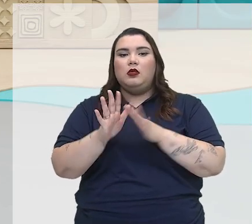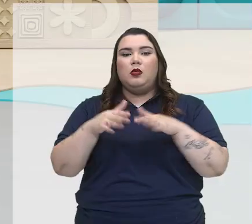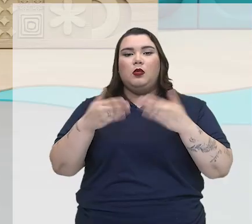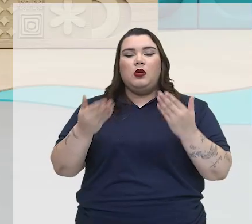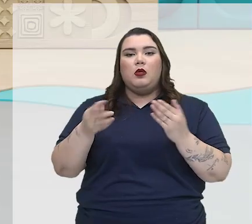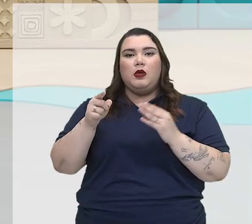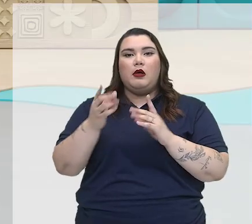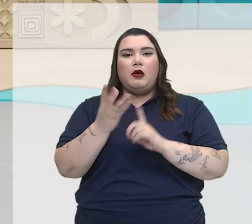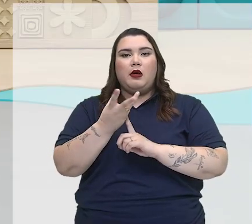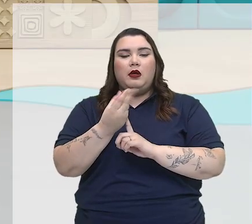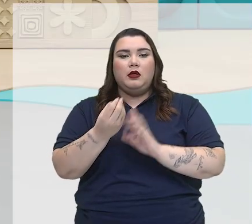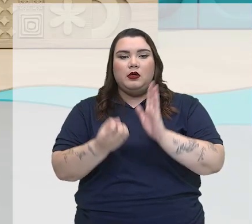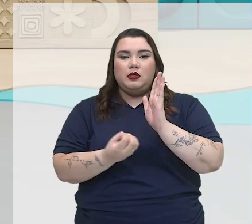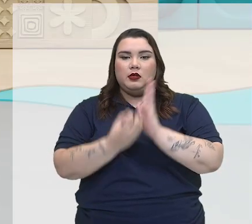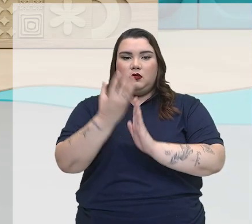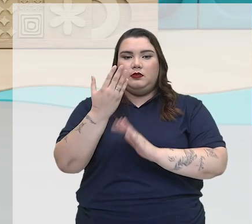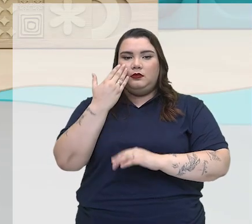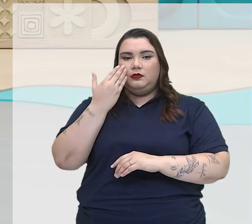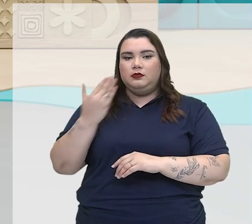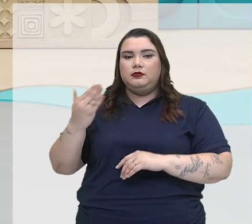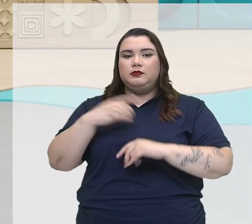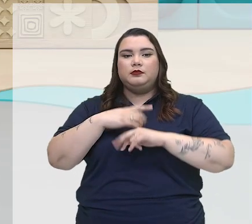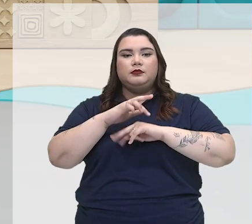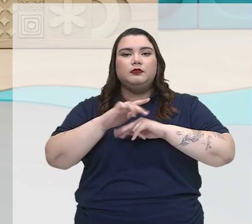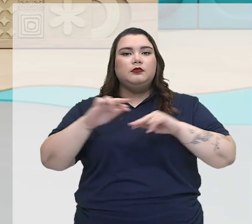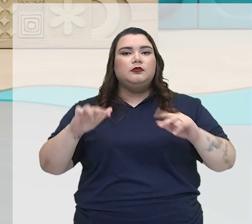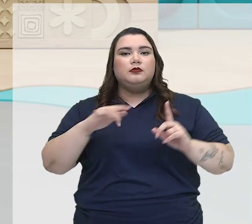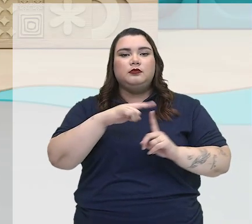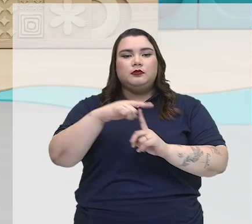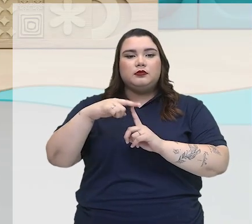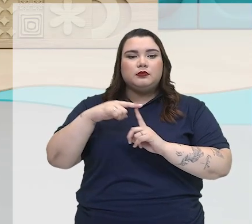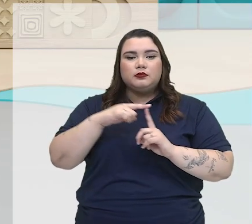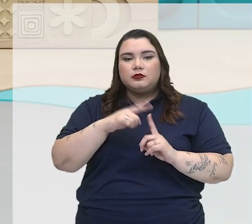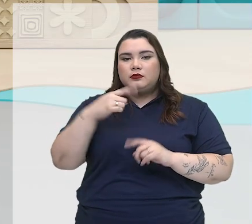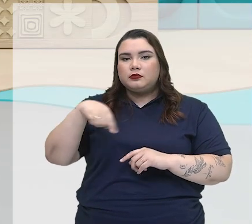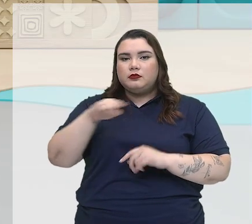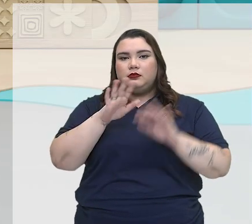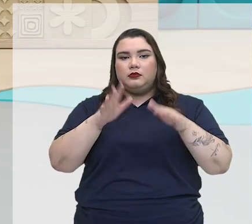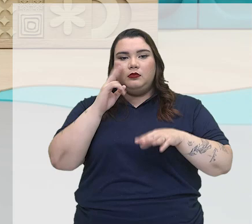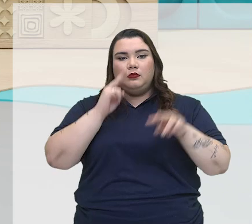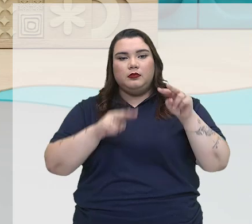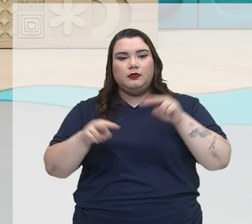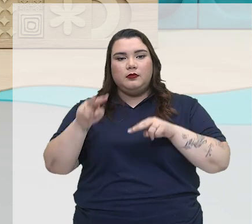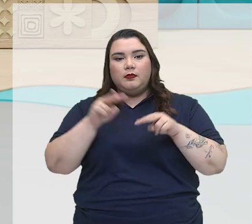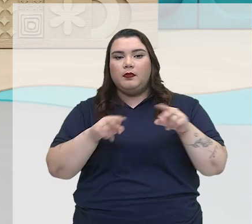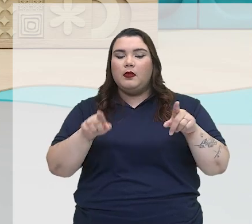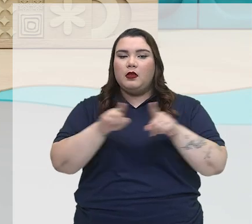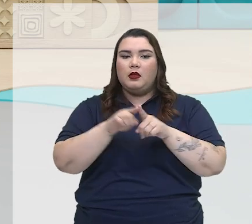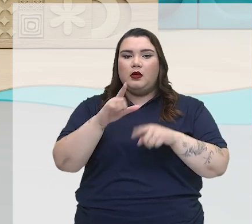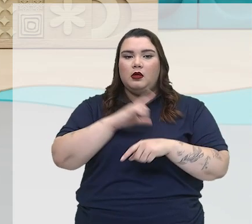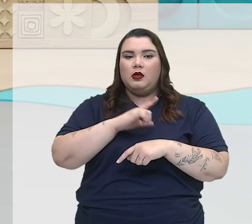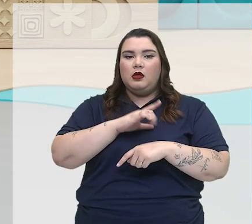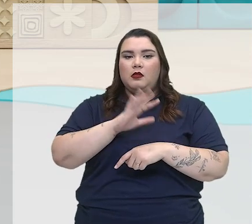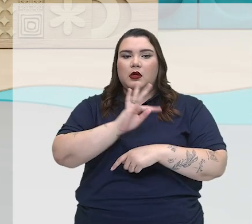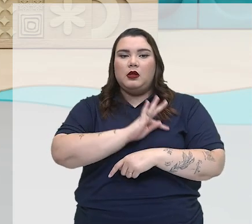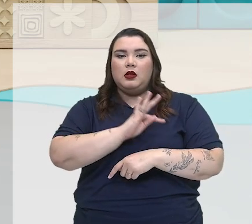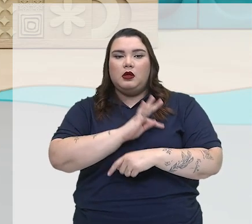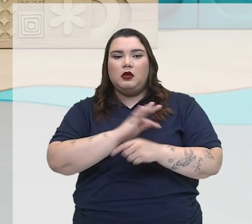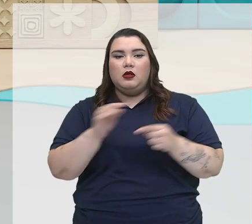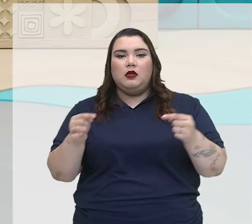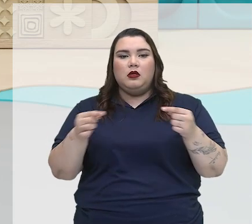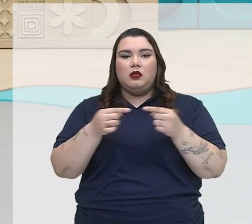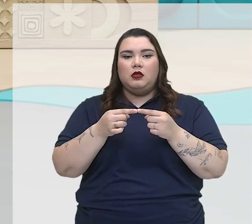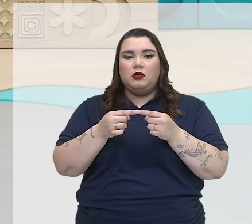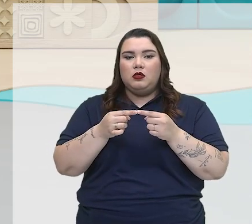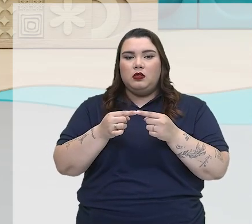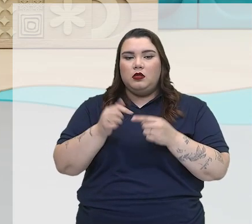qual a obra é criada. Então, aqui nós temos várias superfícies, como vocês já viram. Também tem a técnica do afresco, né? Qual que é